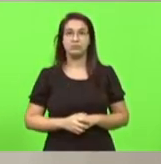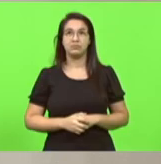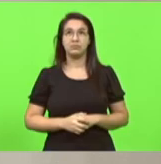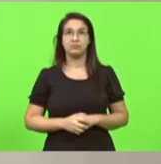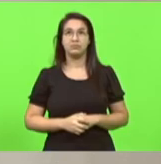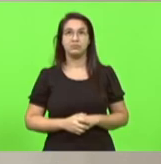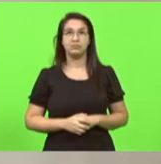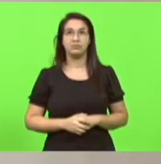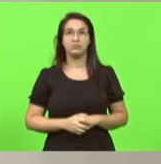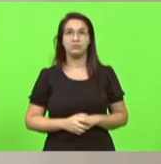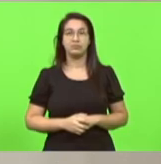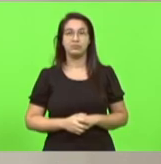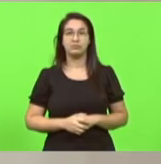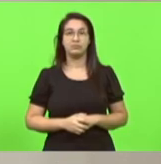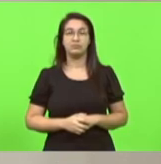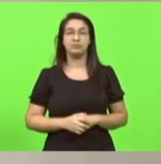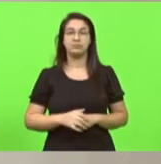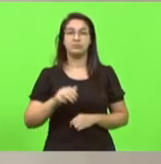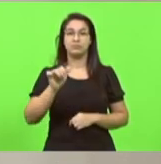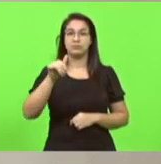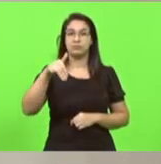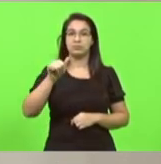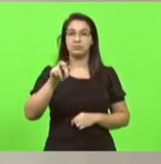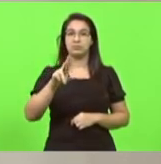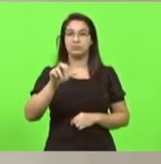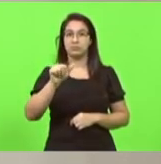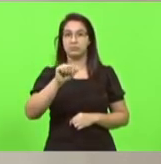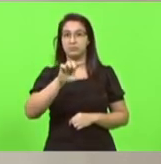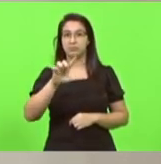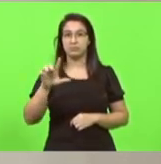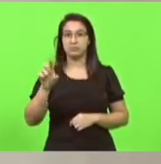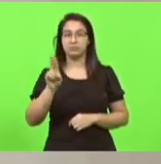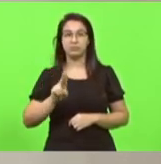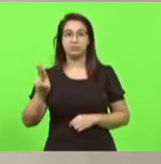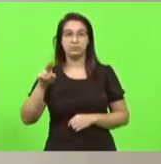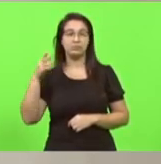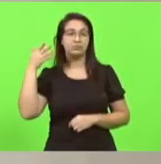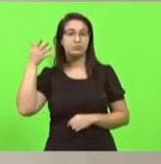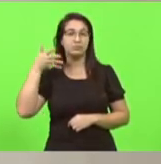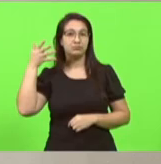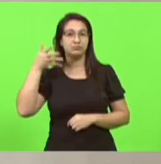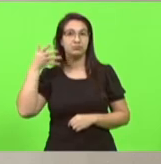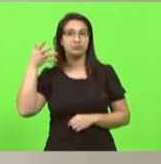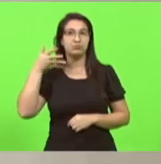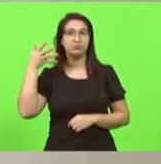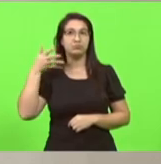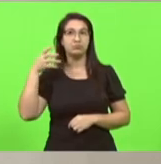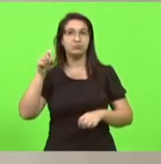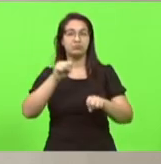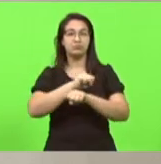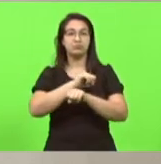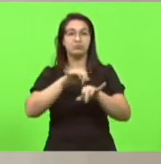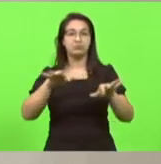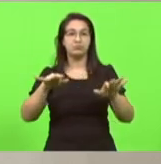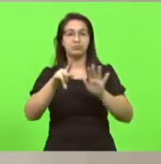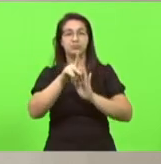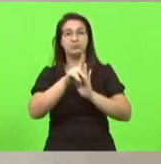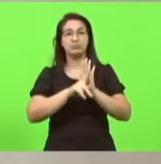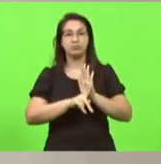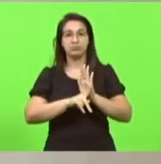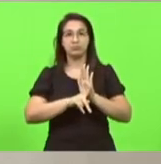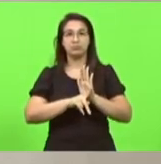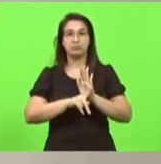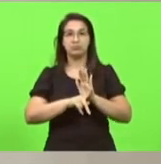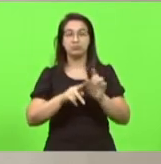Schenkel do Amaral da Silva, faça o uso da palavra com a finalidade de divulgar o projeto